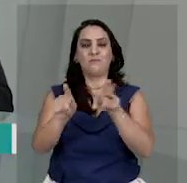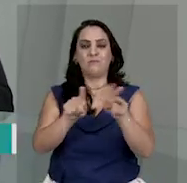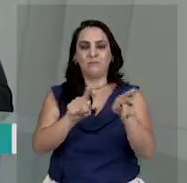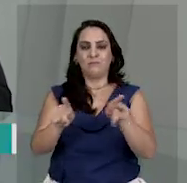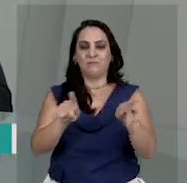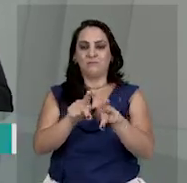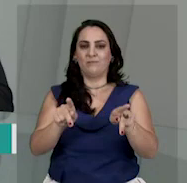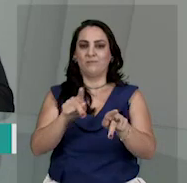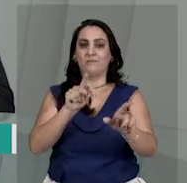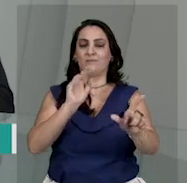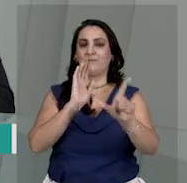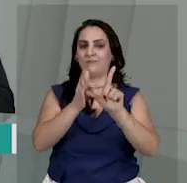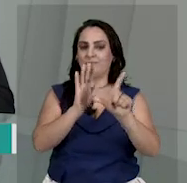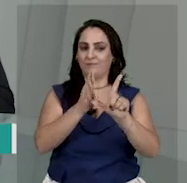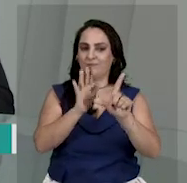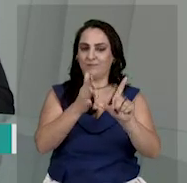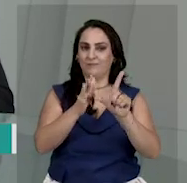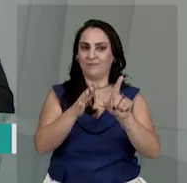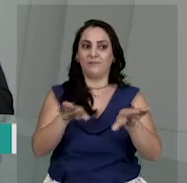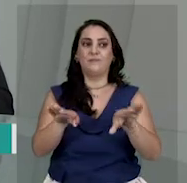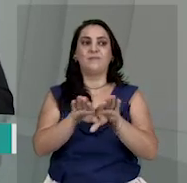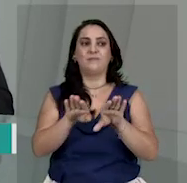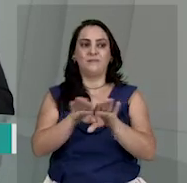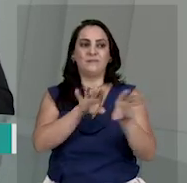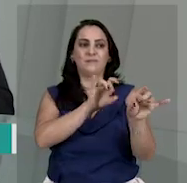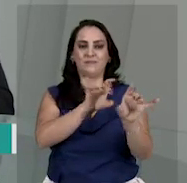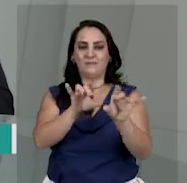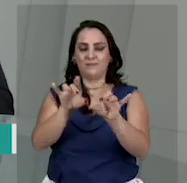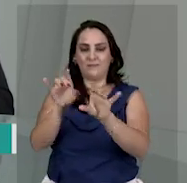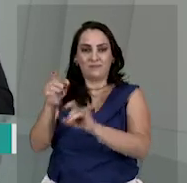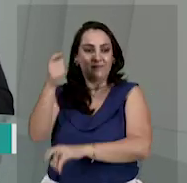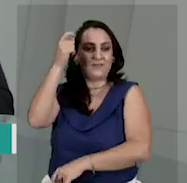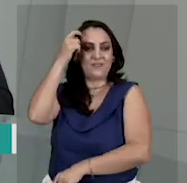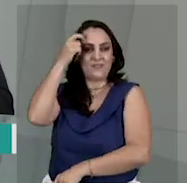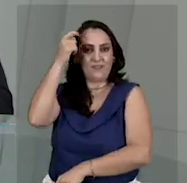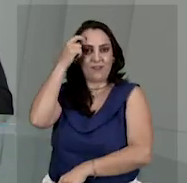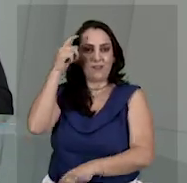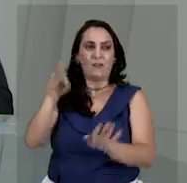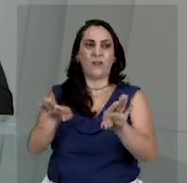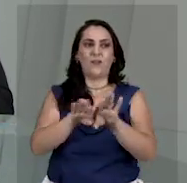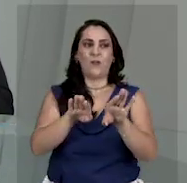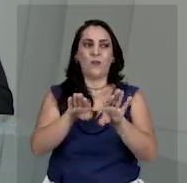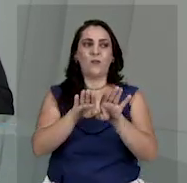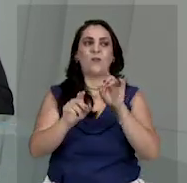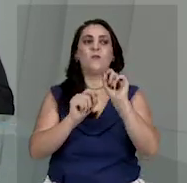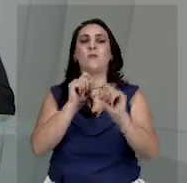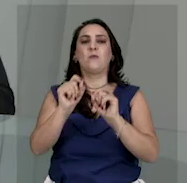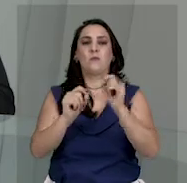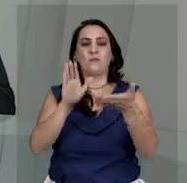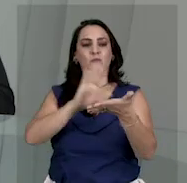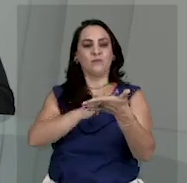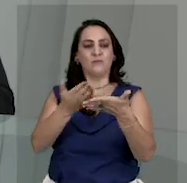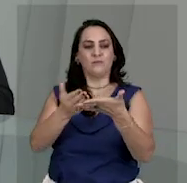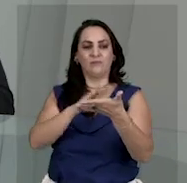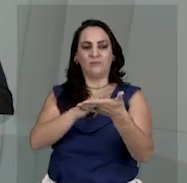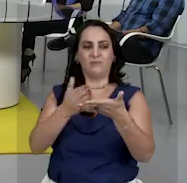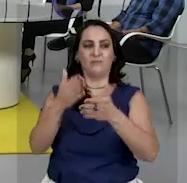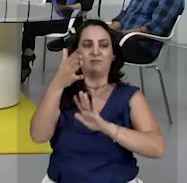Libras, também tenho especialização em Neurociências e Metodologias Ativas e sou tradutora e intérprete do Estado.